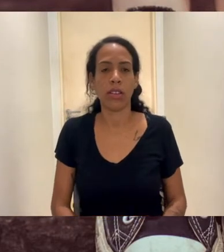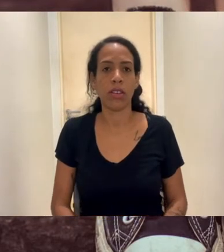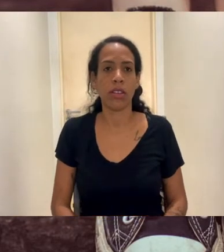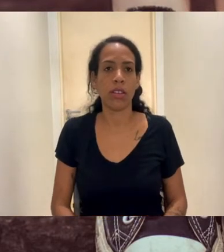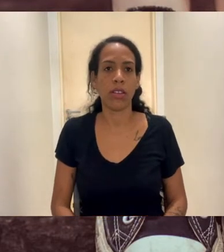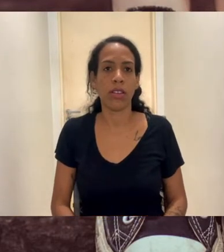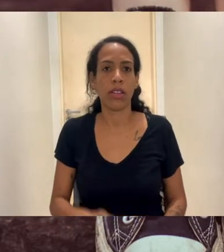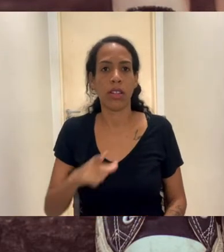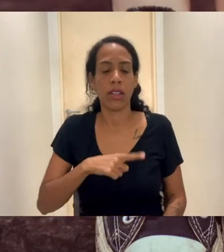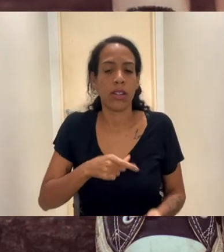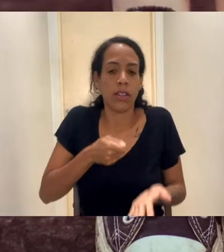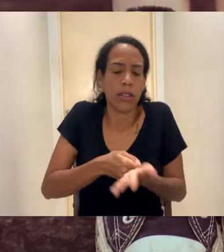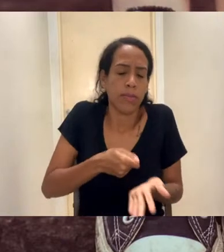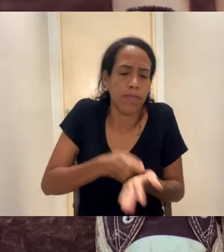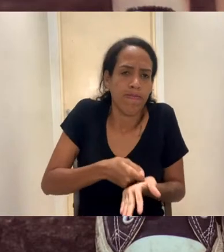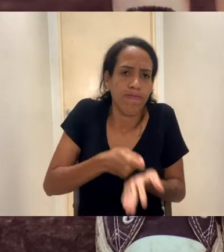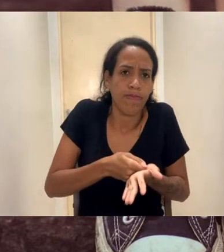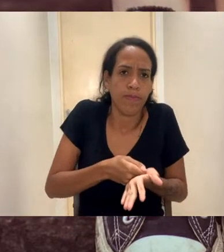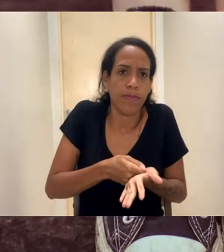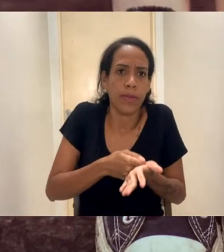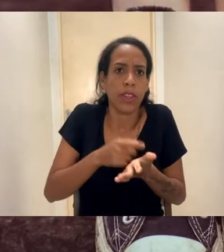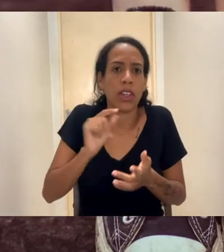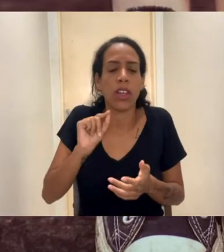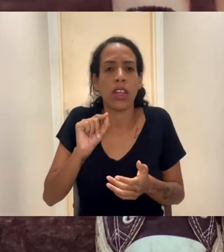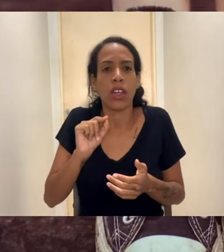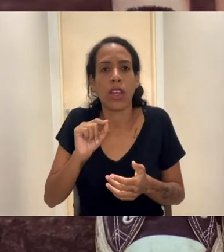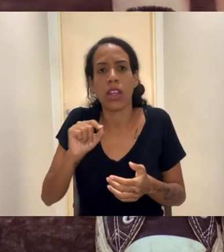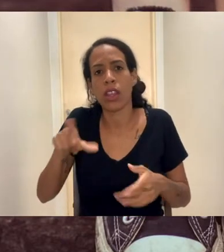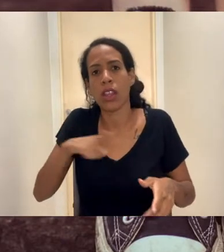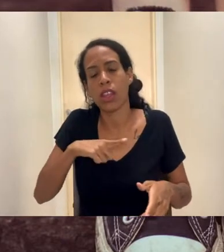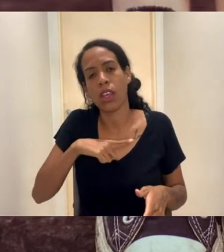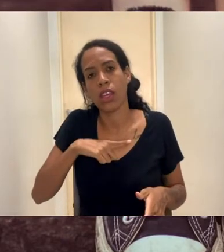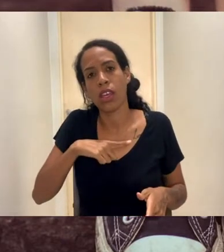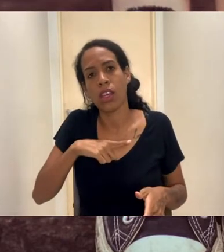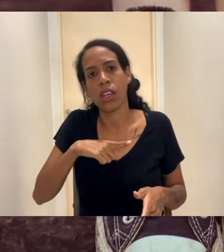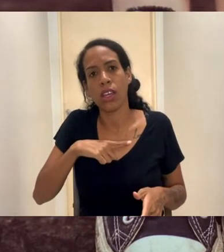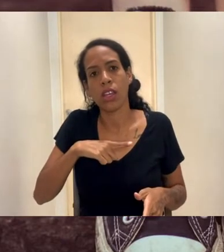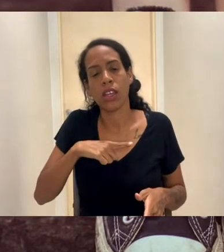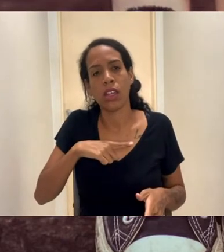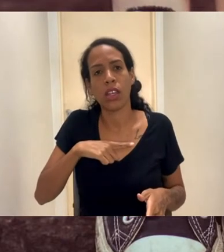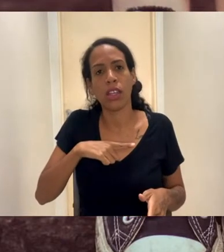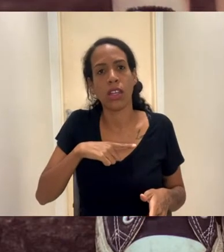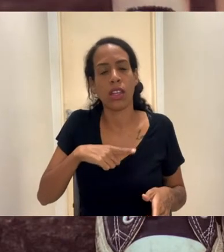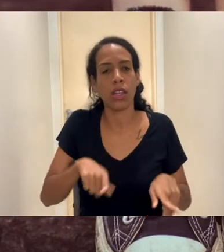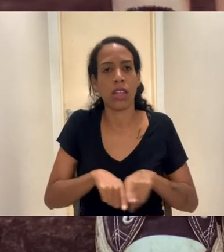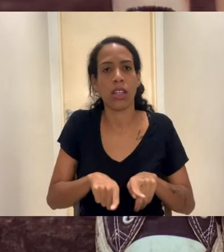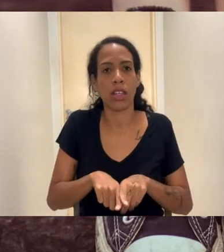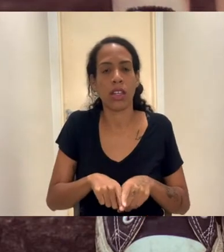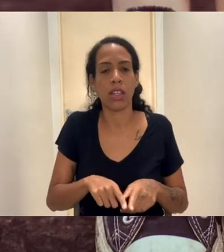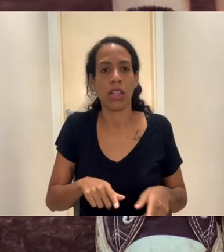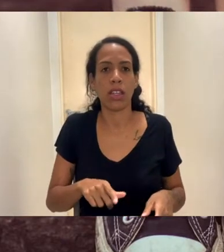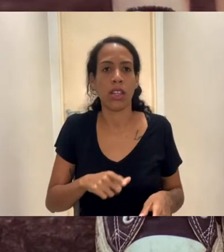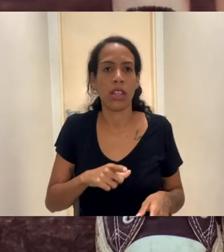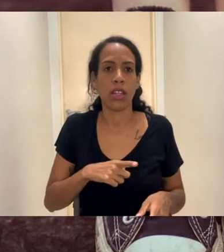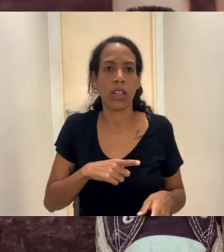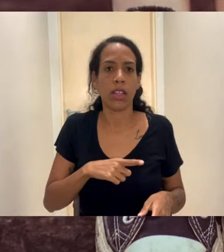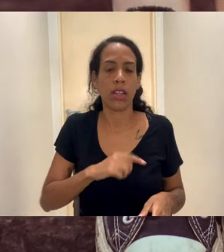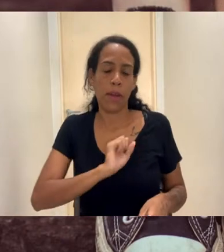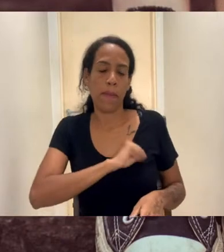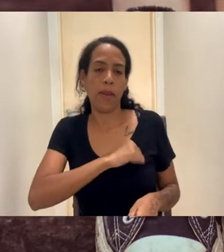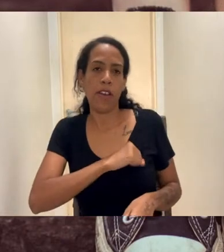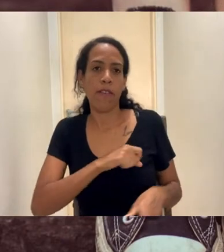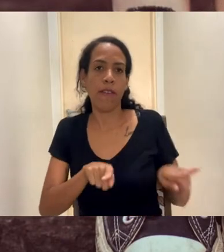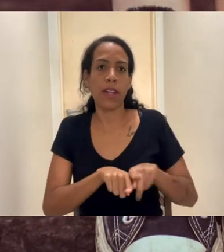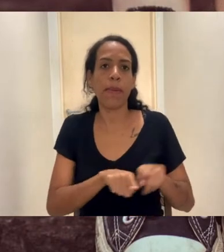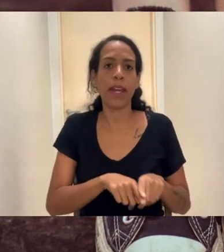de repressão. Isso fica evidente quando a gente vê a defesa, por exemplo, da redução da maioridade penal,